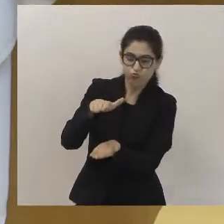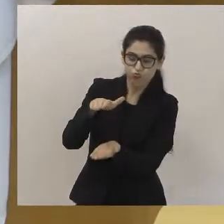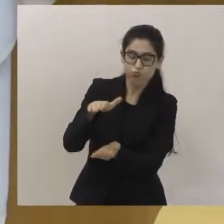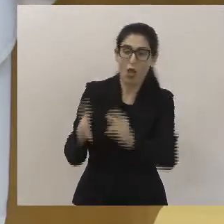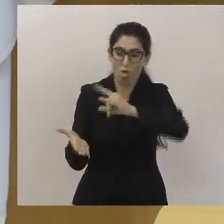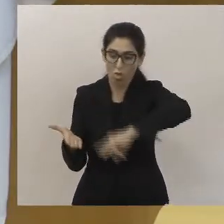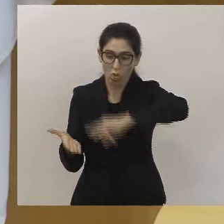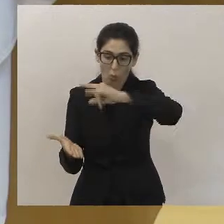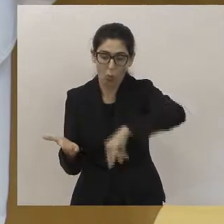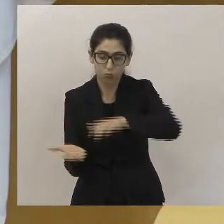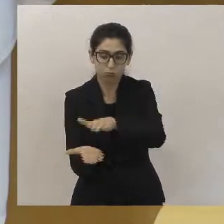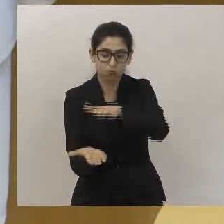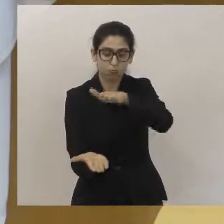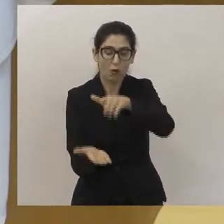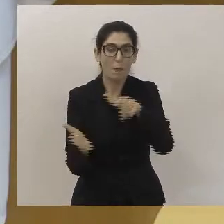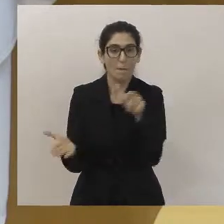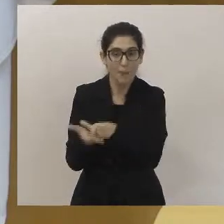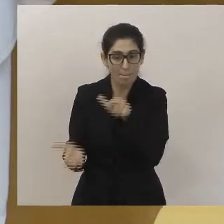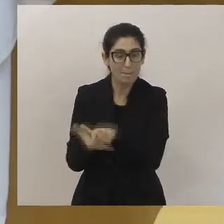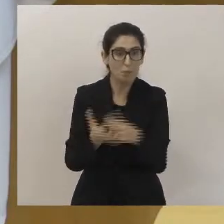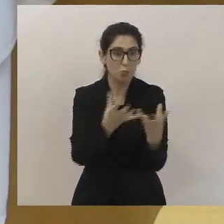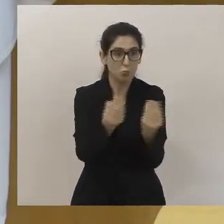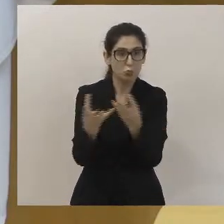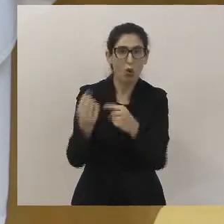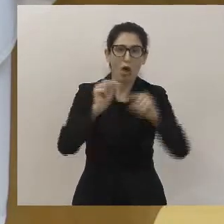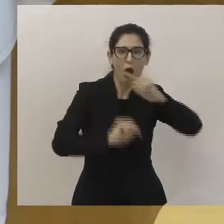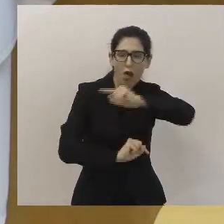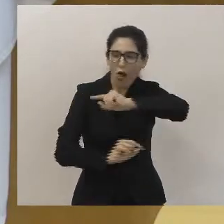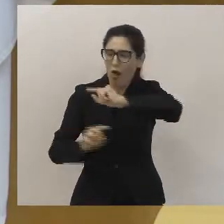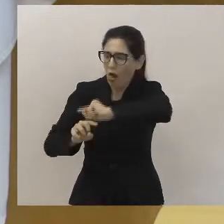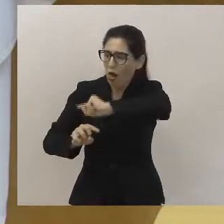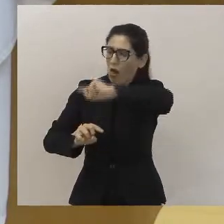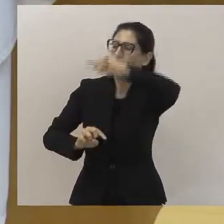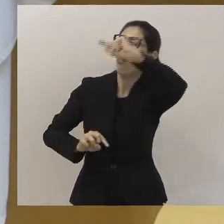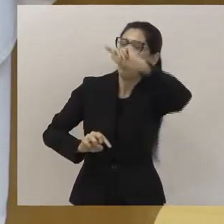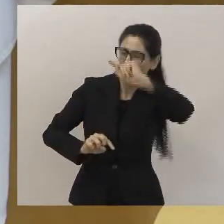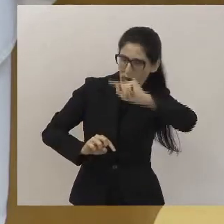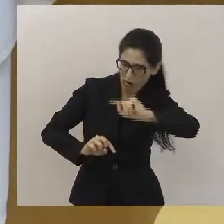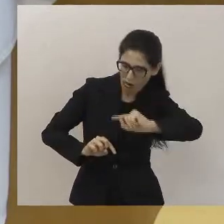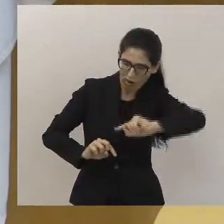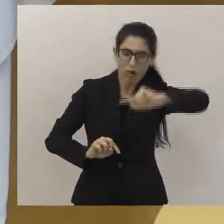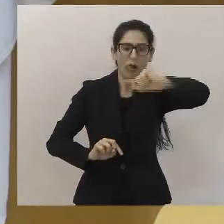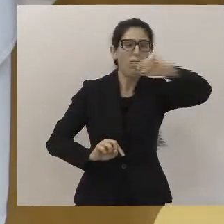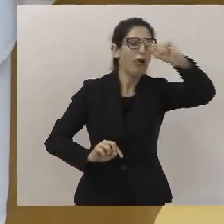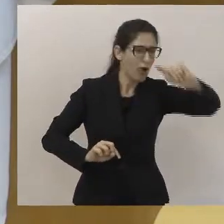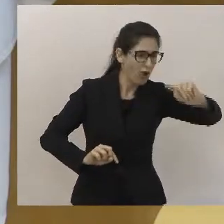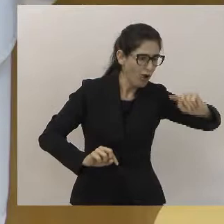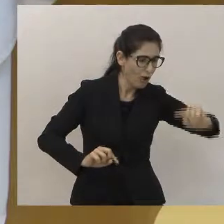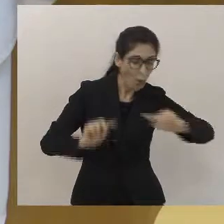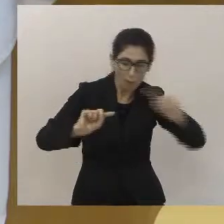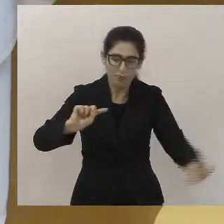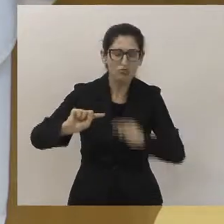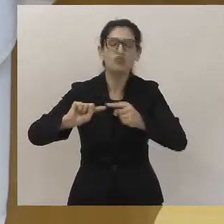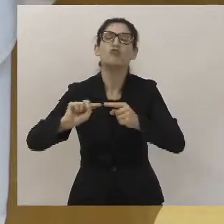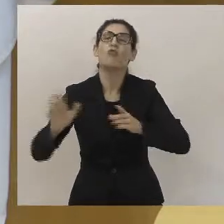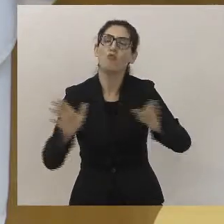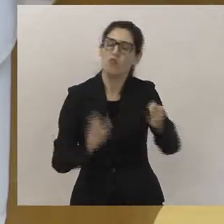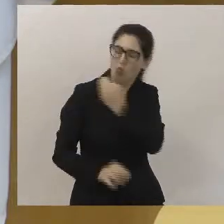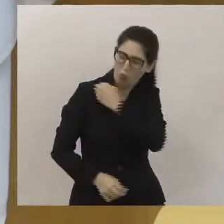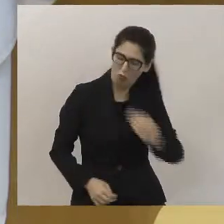muitos gráficos muitos quadros que apresentam aqui as metas e os objetivos que o governo tem